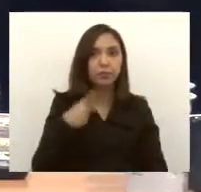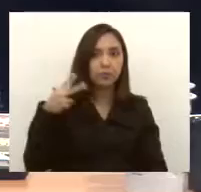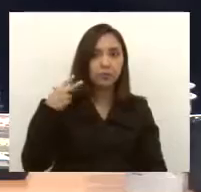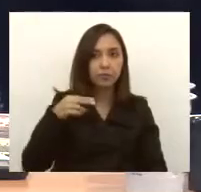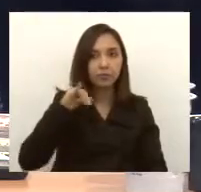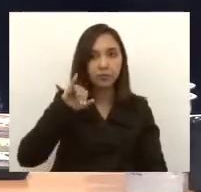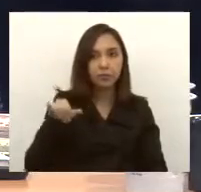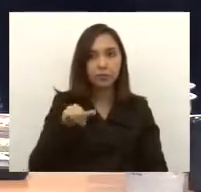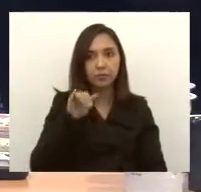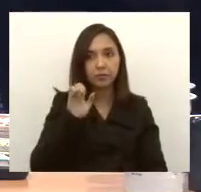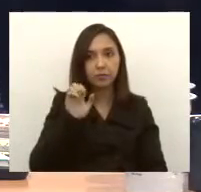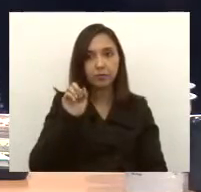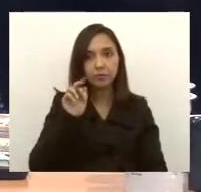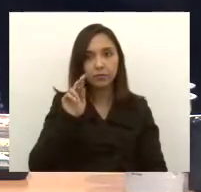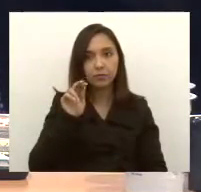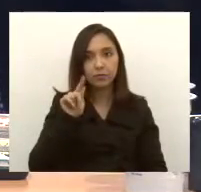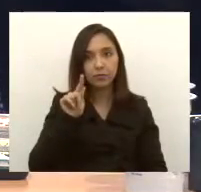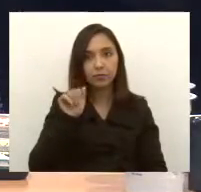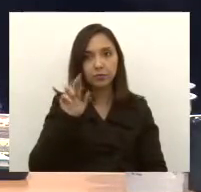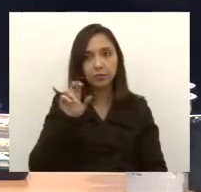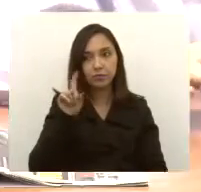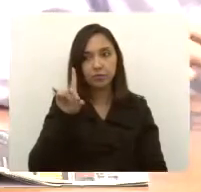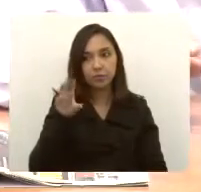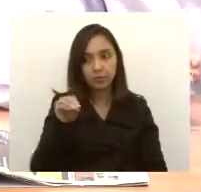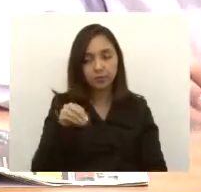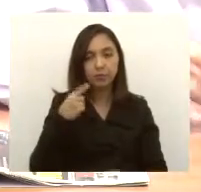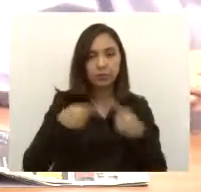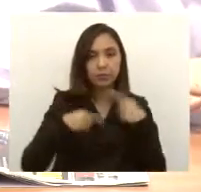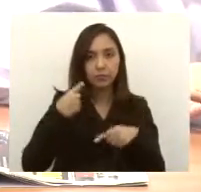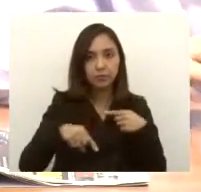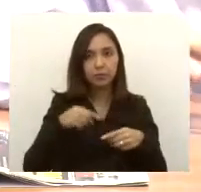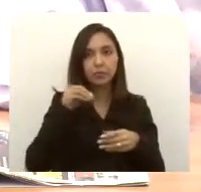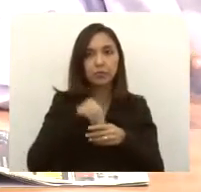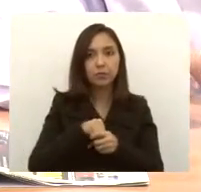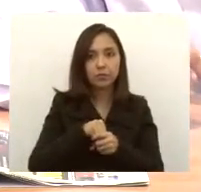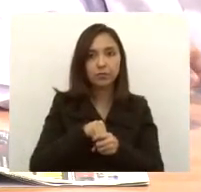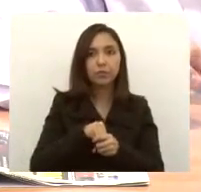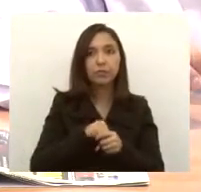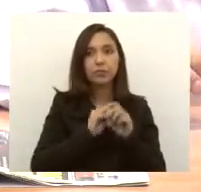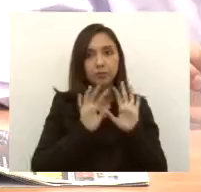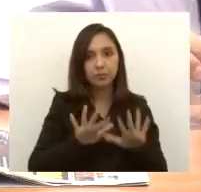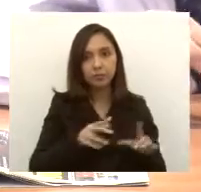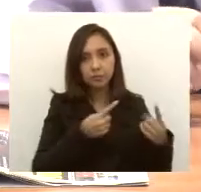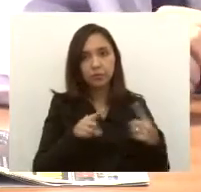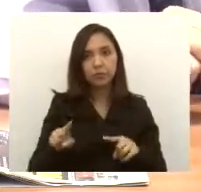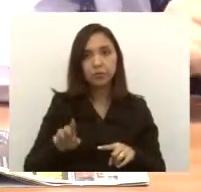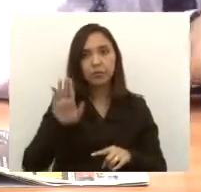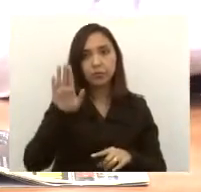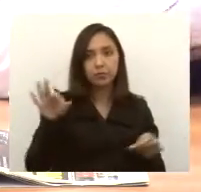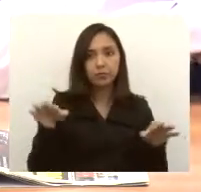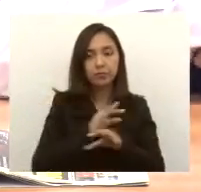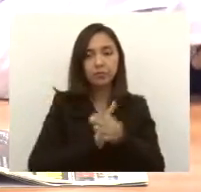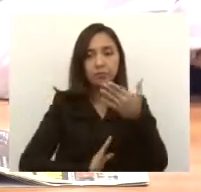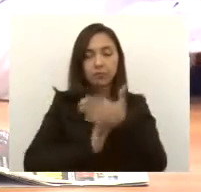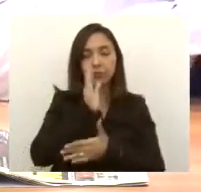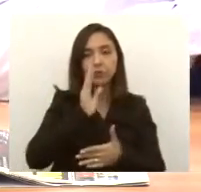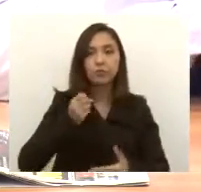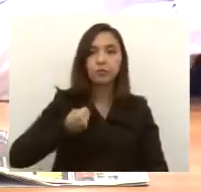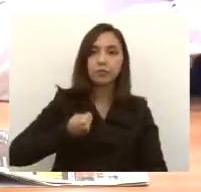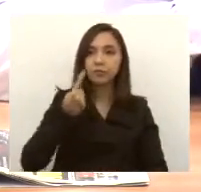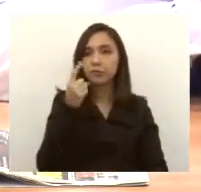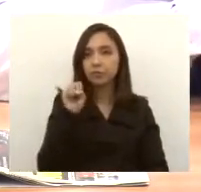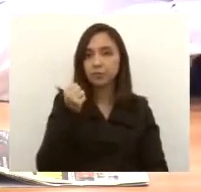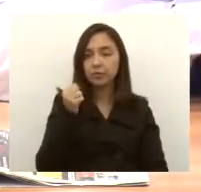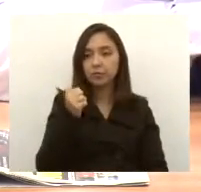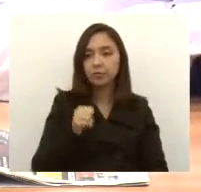Geraldo Celestino. Em discussão, encerrada a discussão e votação. Os vereadores foram as pendentes comissão, os contratos manifestos. Encerrada a votação, aprovada em camisa. Item